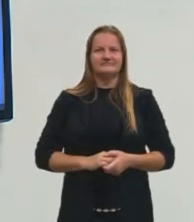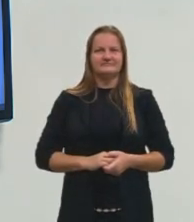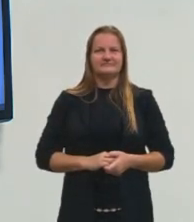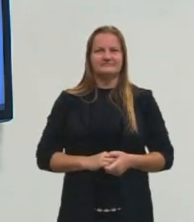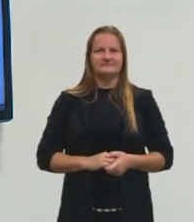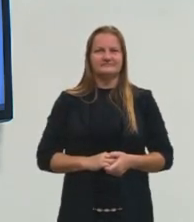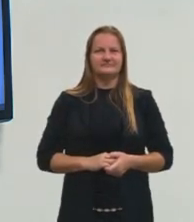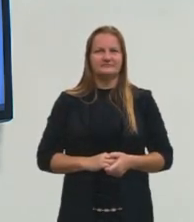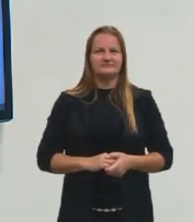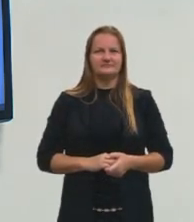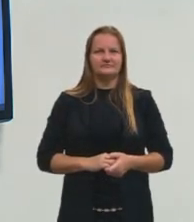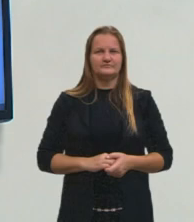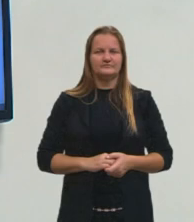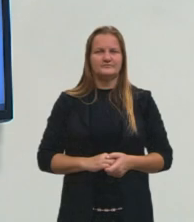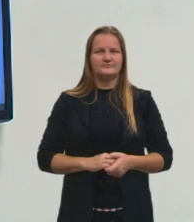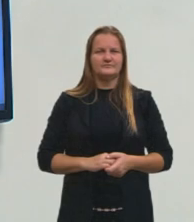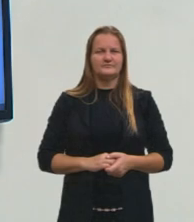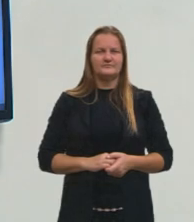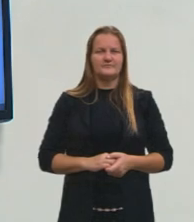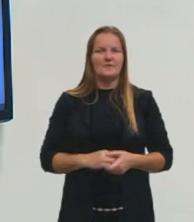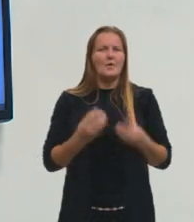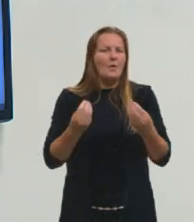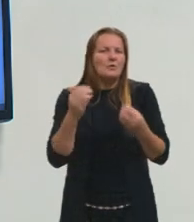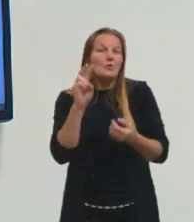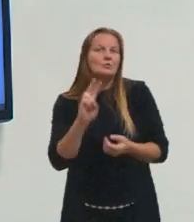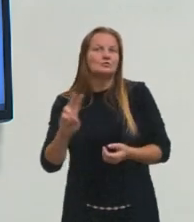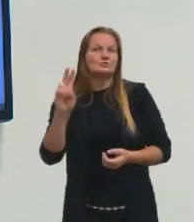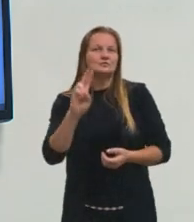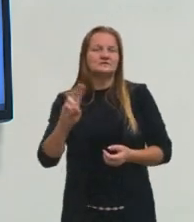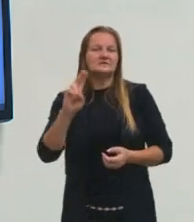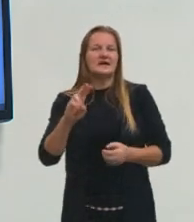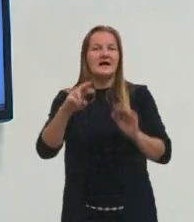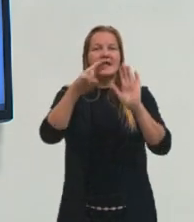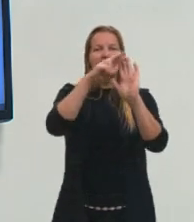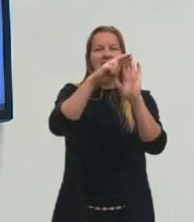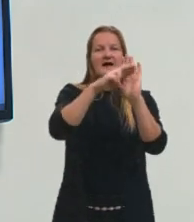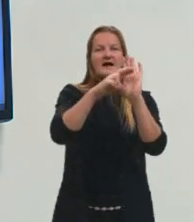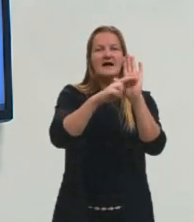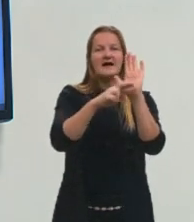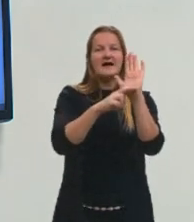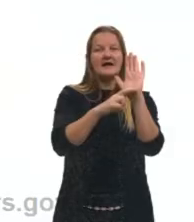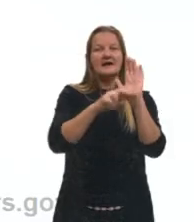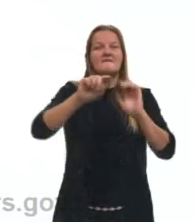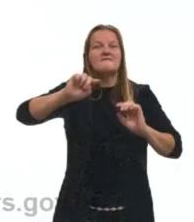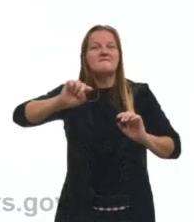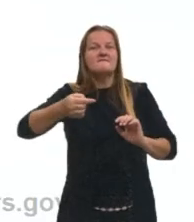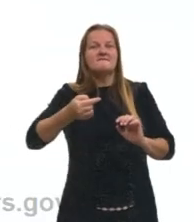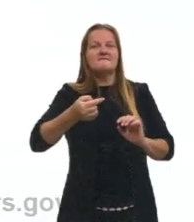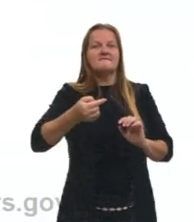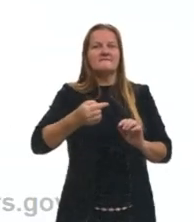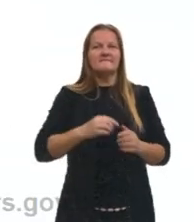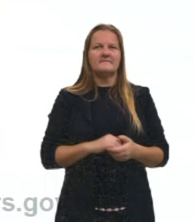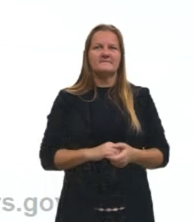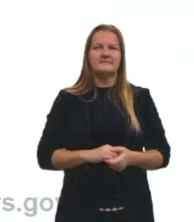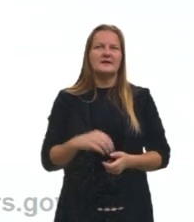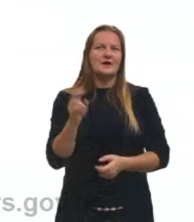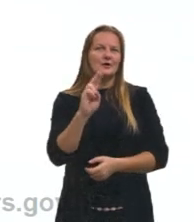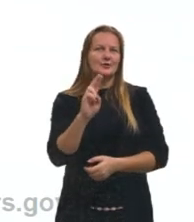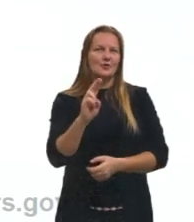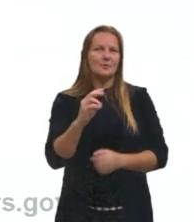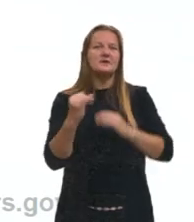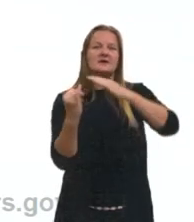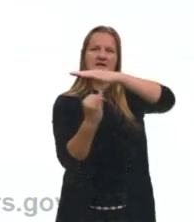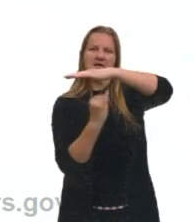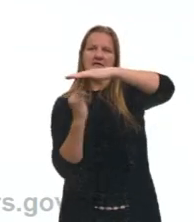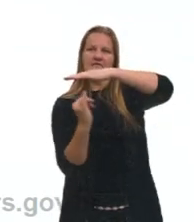tá então a gente usa geralmente a nossa regra da, a gente fala esse nome ele é um homem